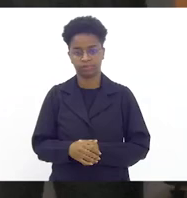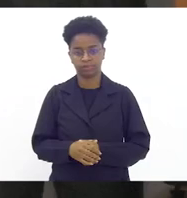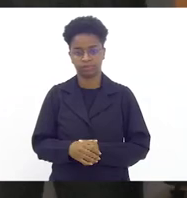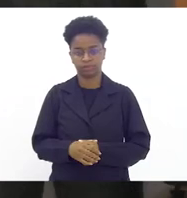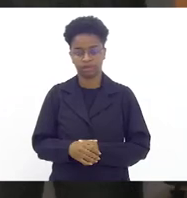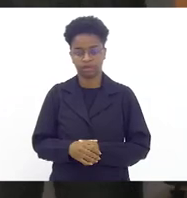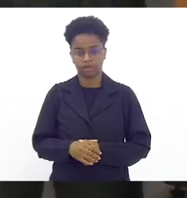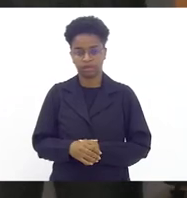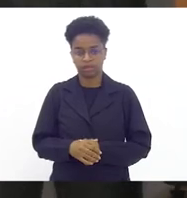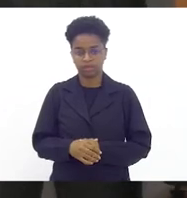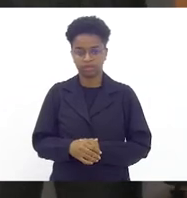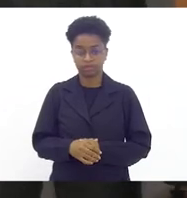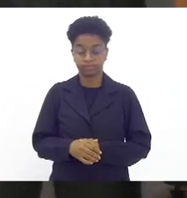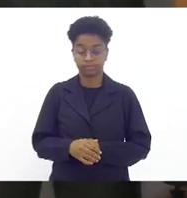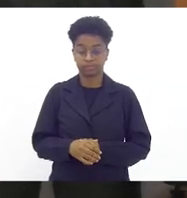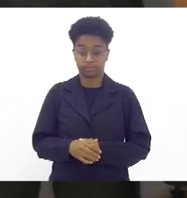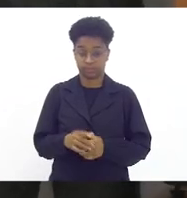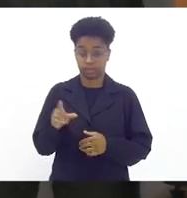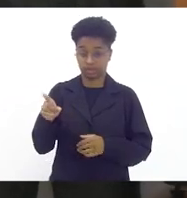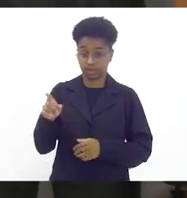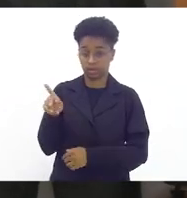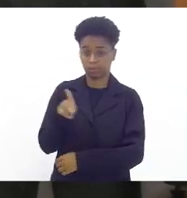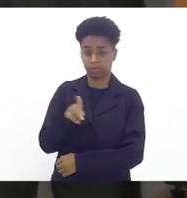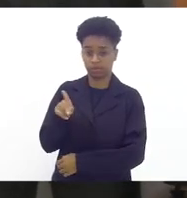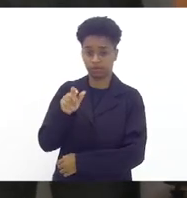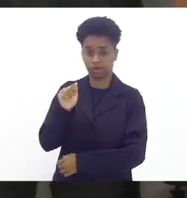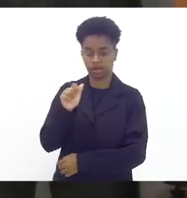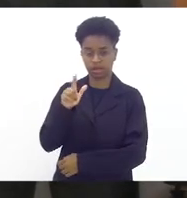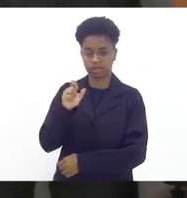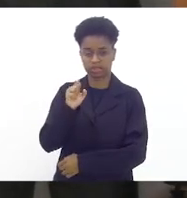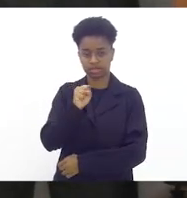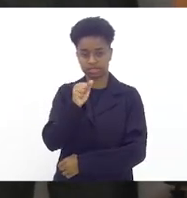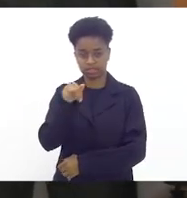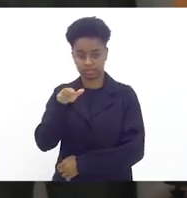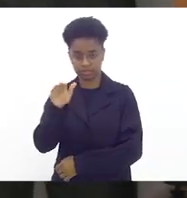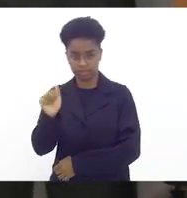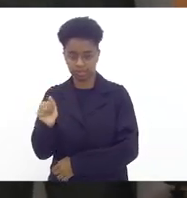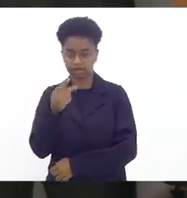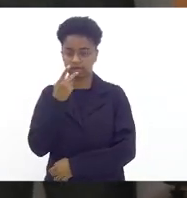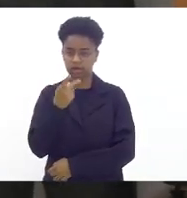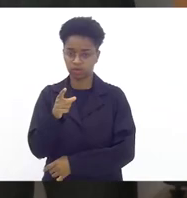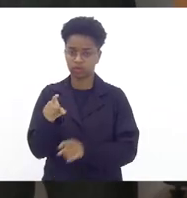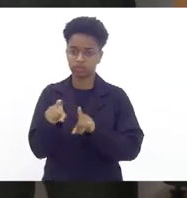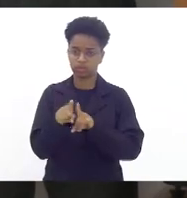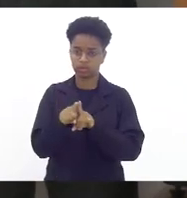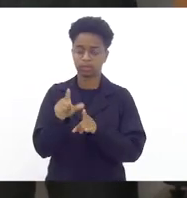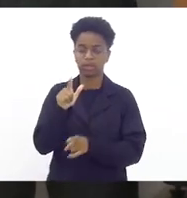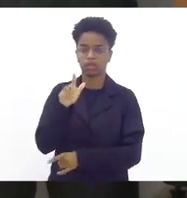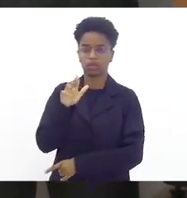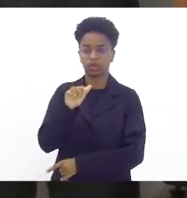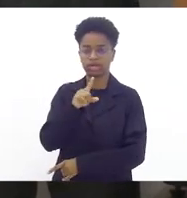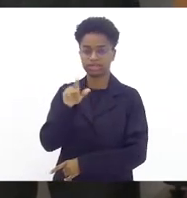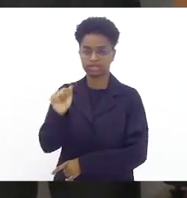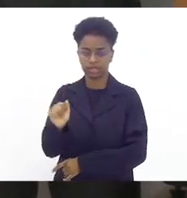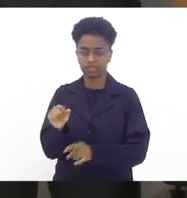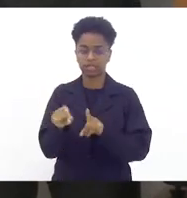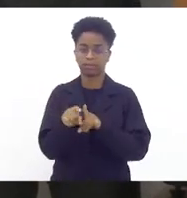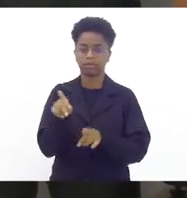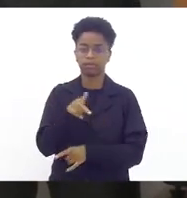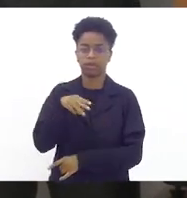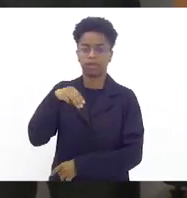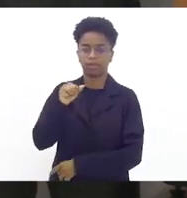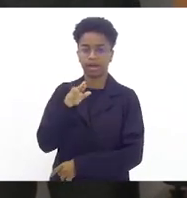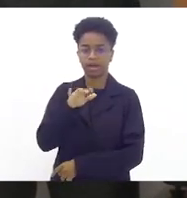a questão que foi colocada pela professora Alexandra, pela professora Luísa, pela professora